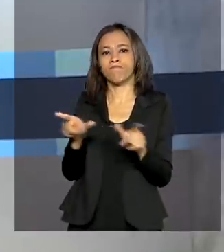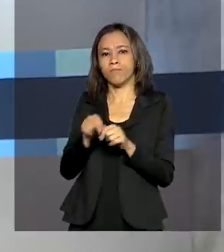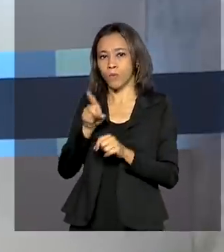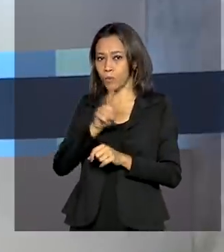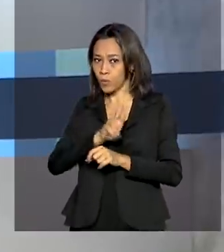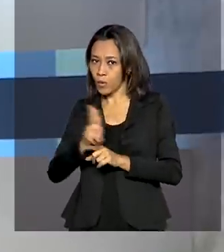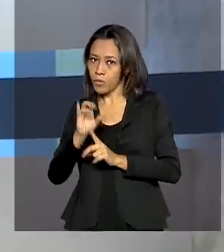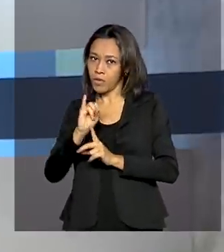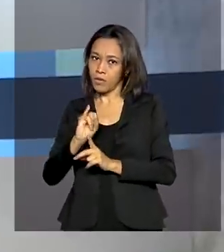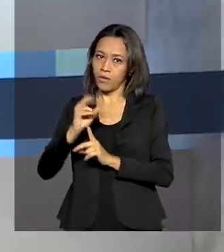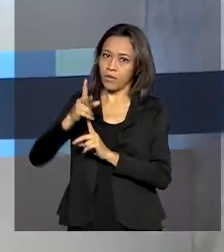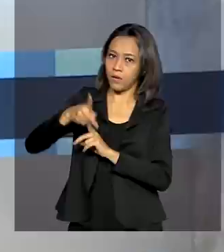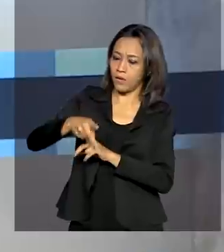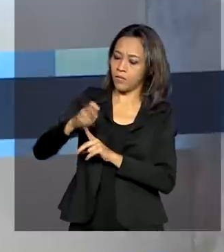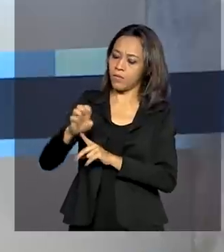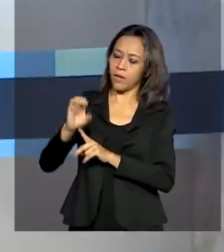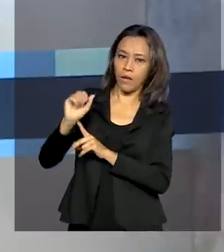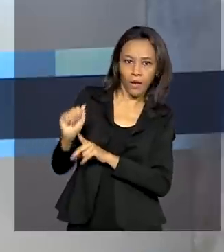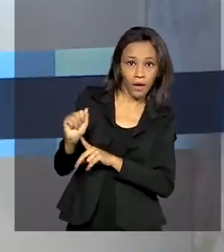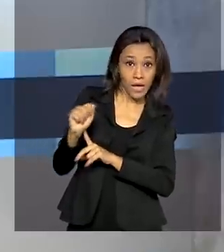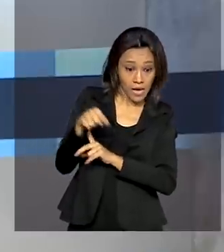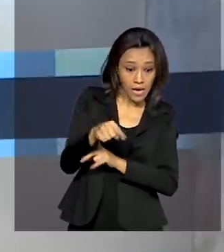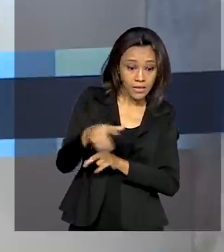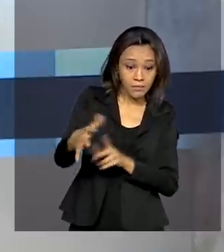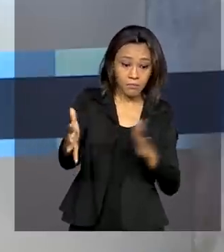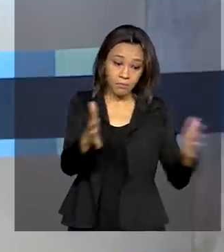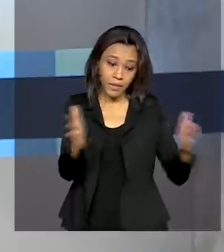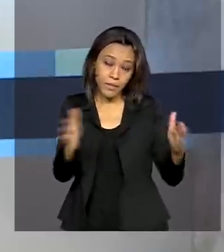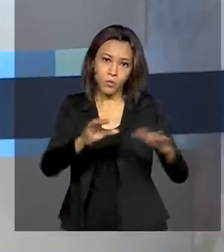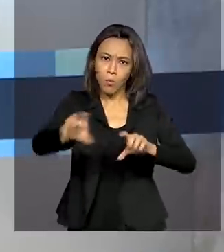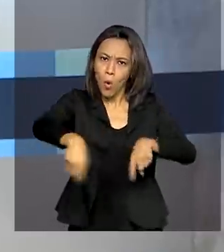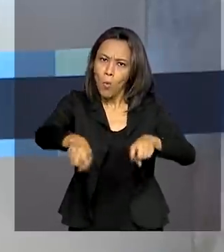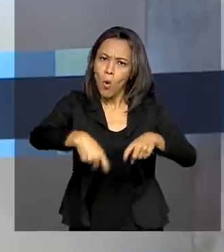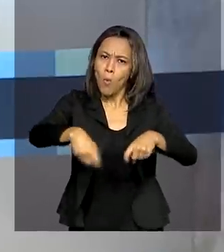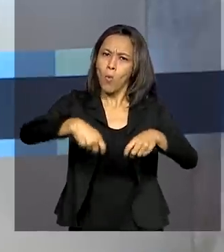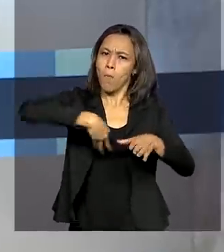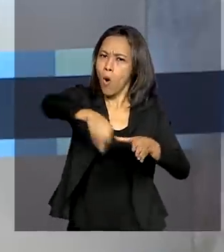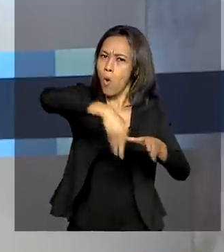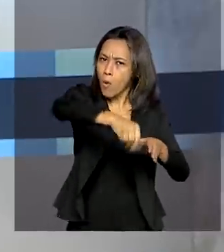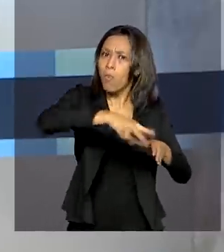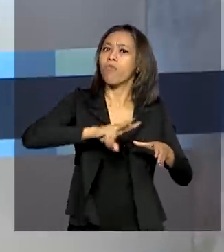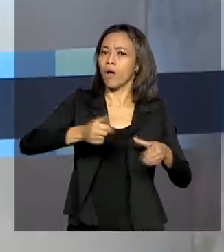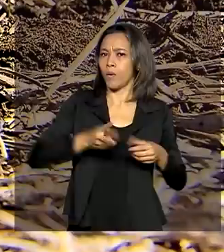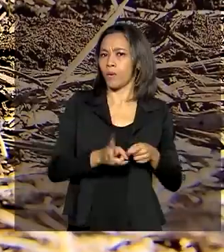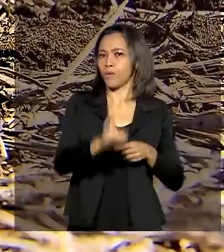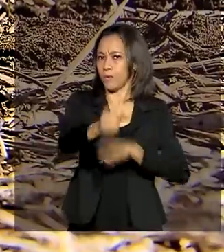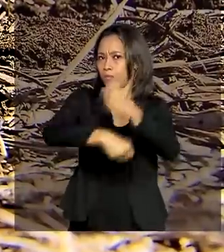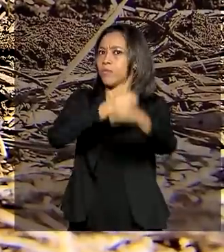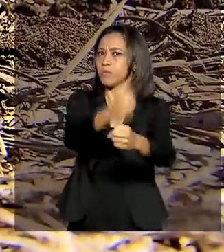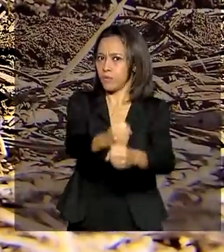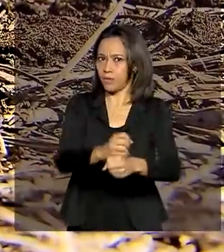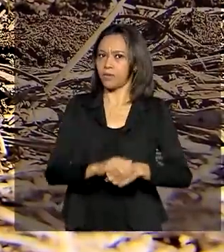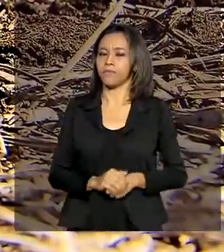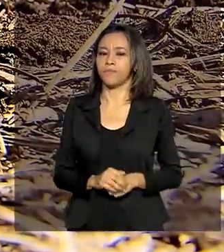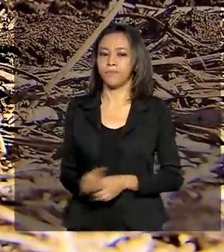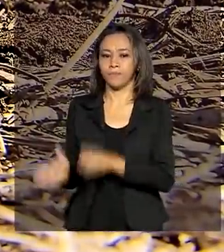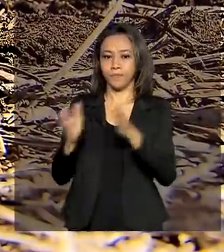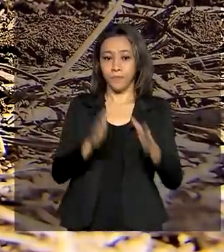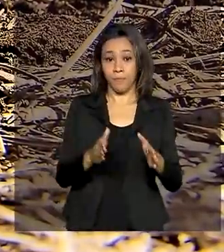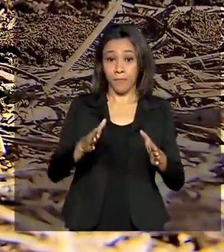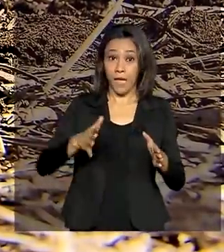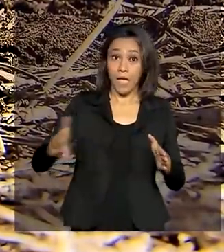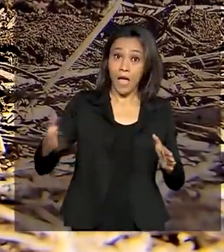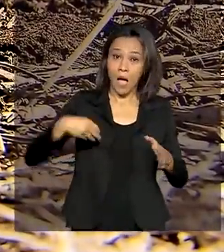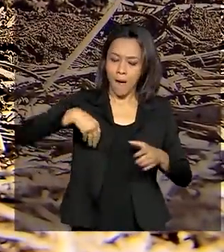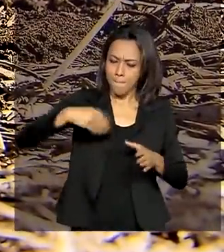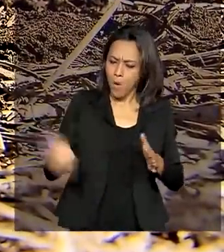Aplicada, mostra que esse bom momento da produção no campo vai continuar no ano que vem. A produção no campo